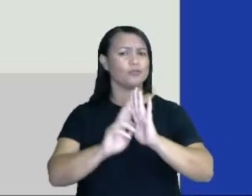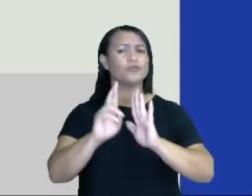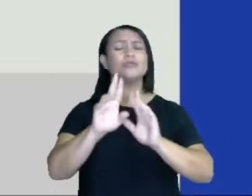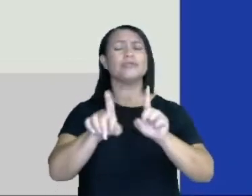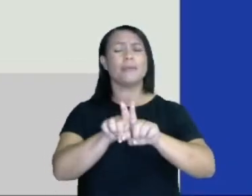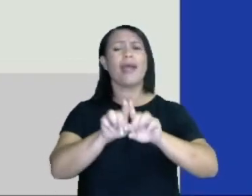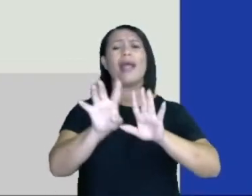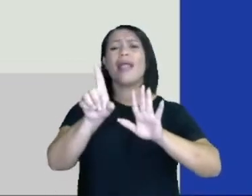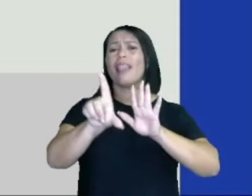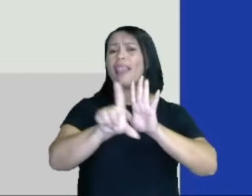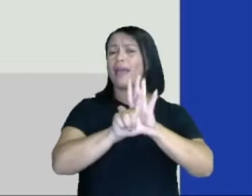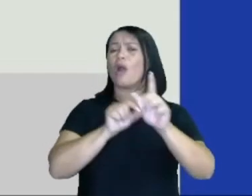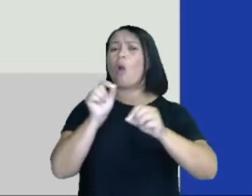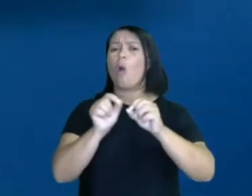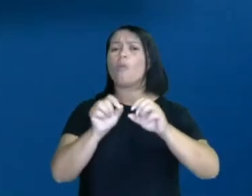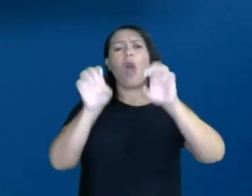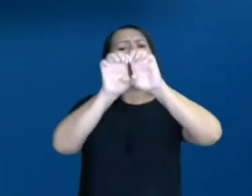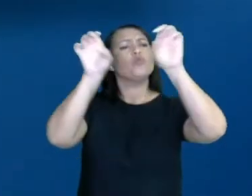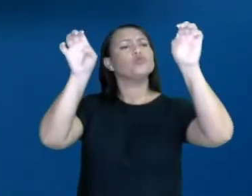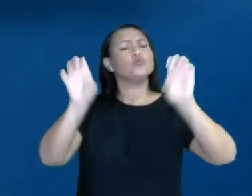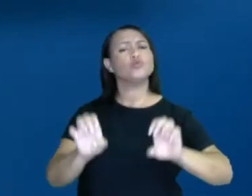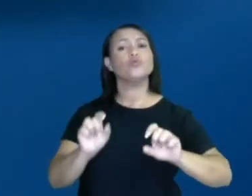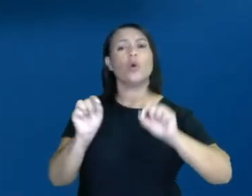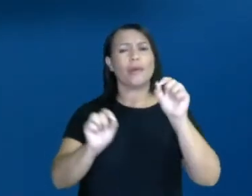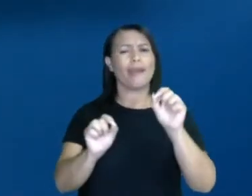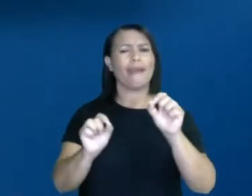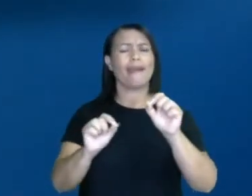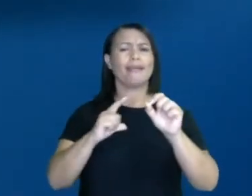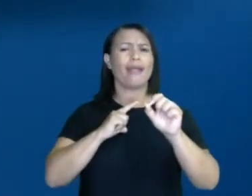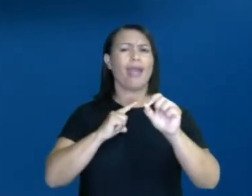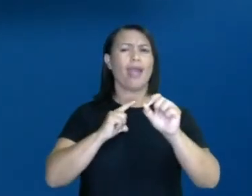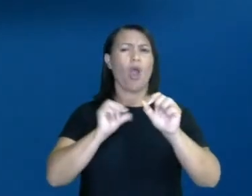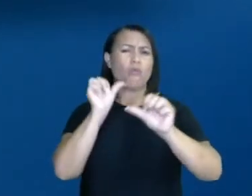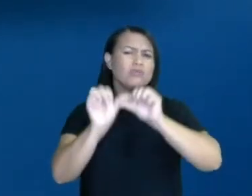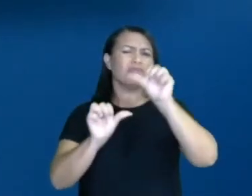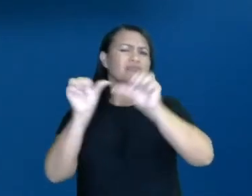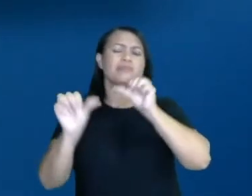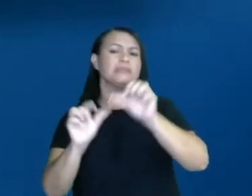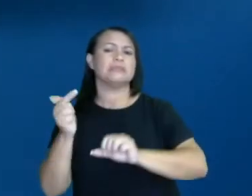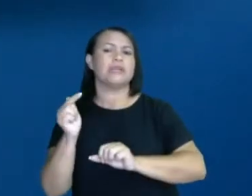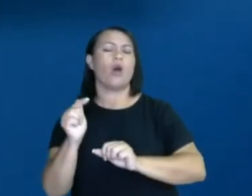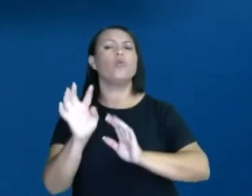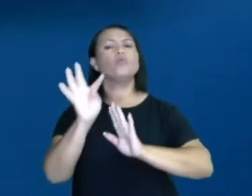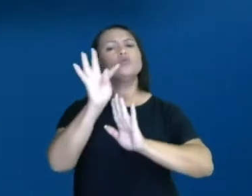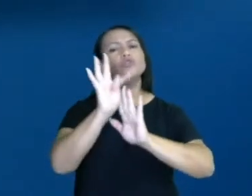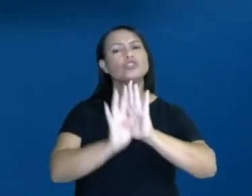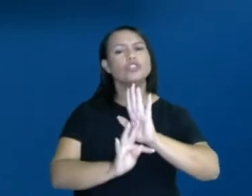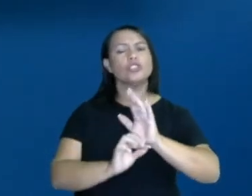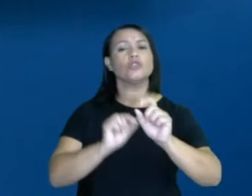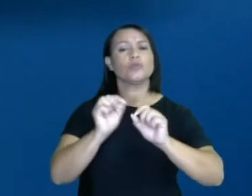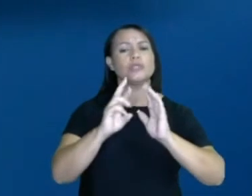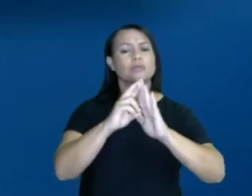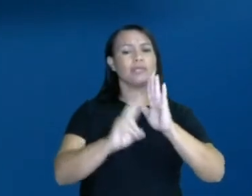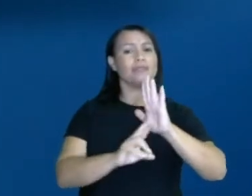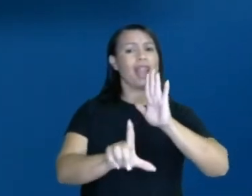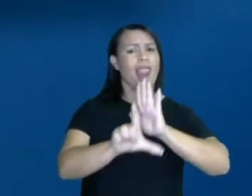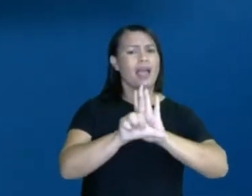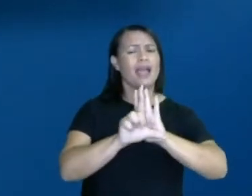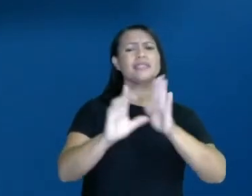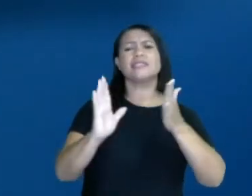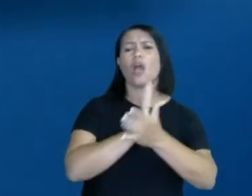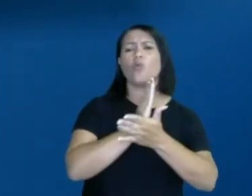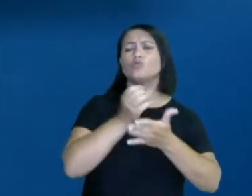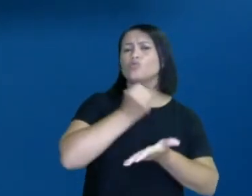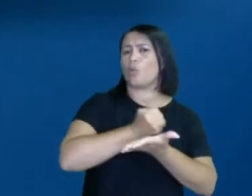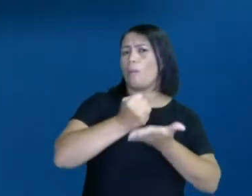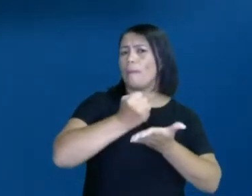uma estrutura fixa, ou seja, não é uma estrutura que tem muita modificação, ou seja, a maior parte dos textos normativos e legais, a maior parte